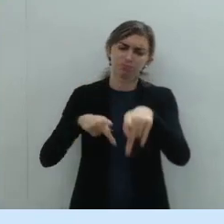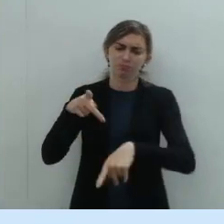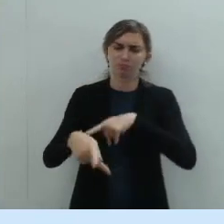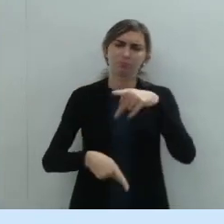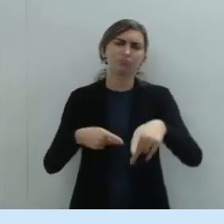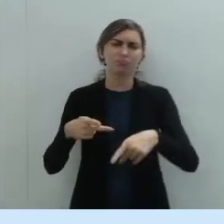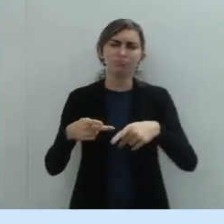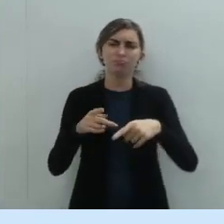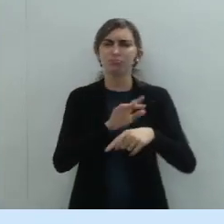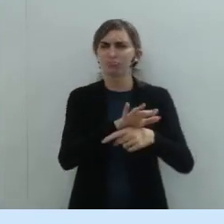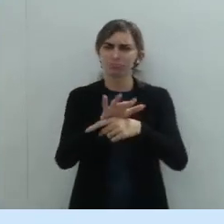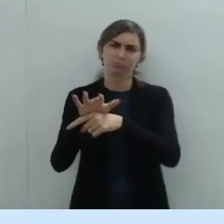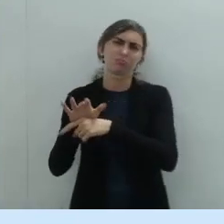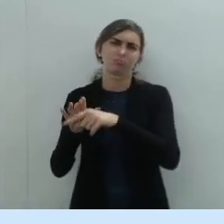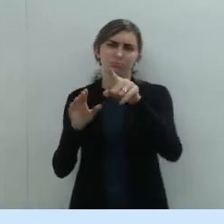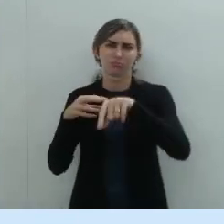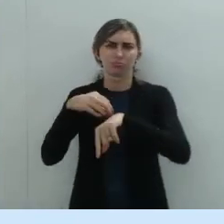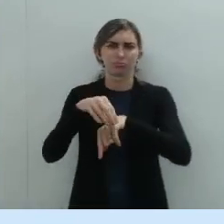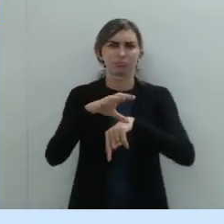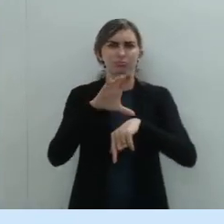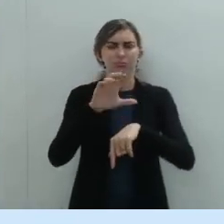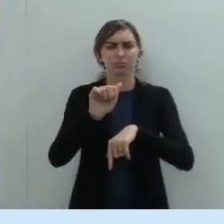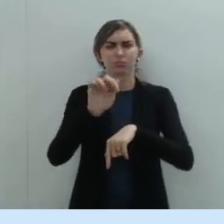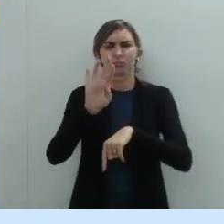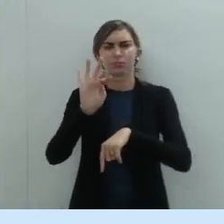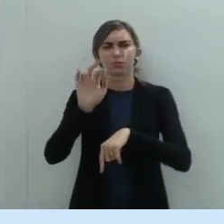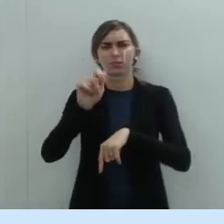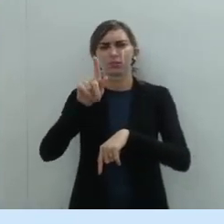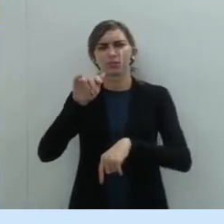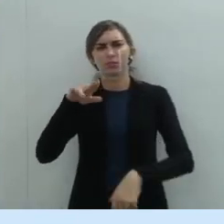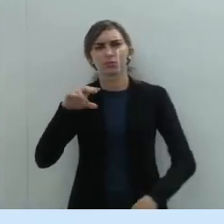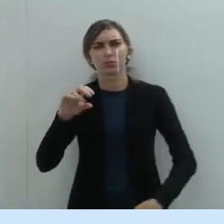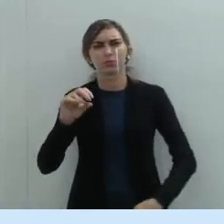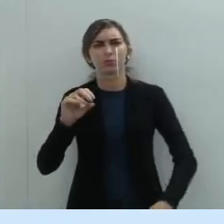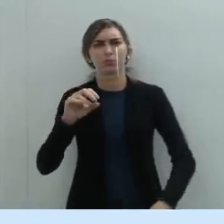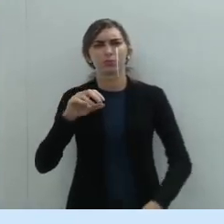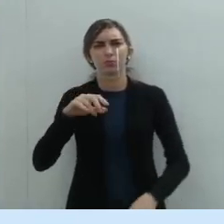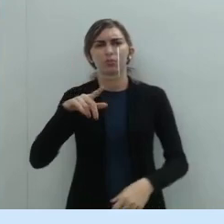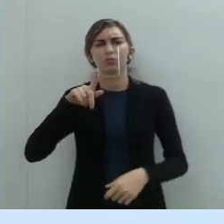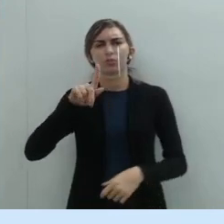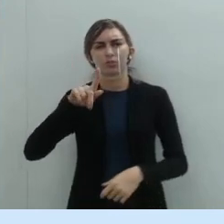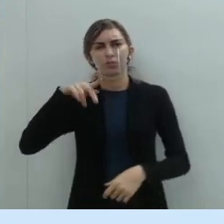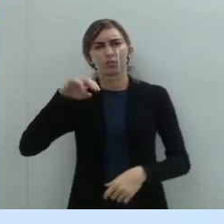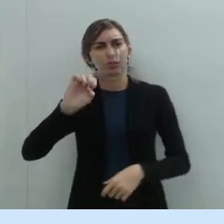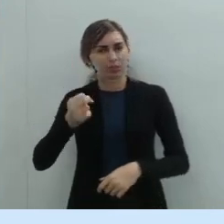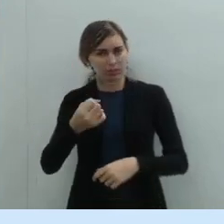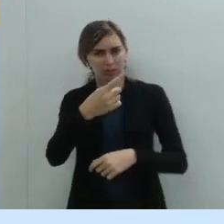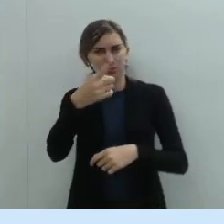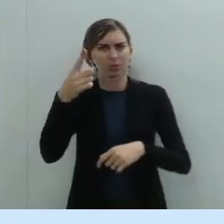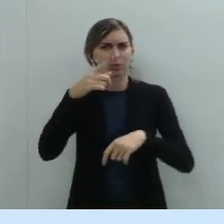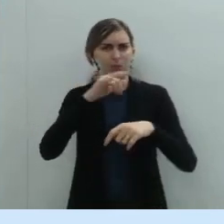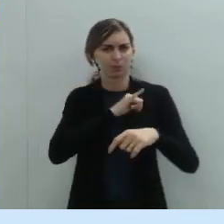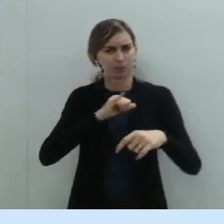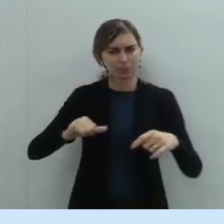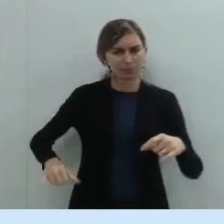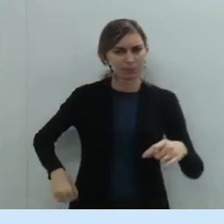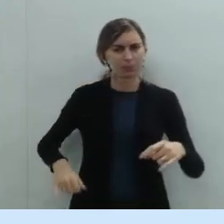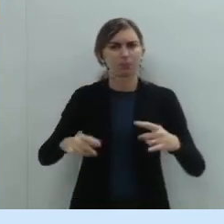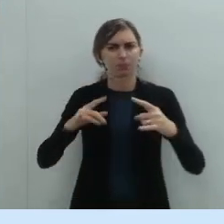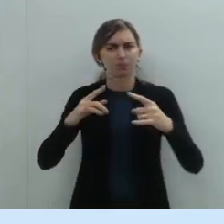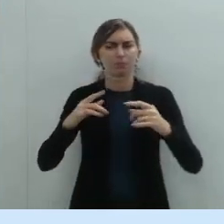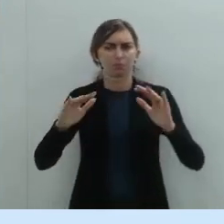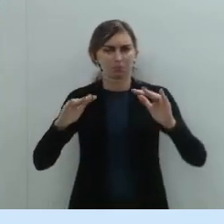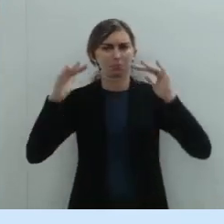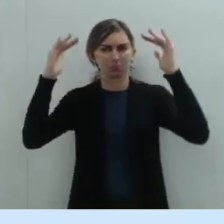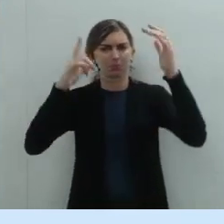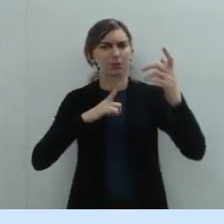essas contribuições. Cartago, por exemplo, era sem dúvida um dos grandes impérios que tinham grandes comércios, não